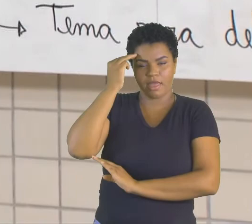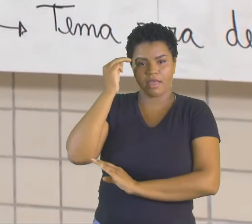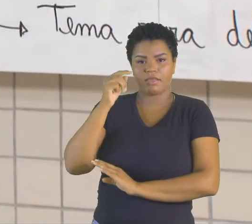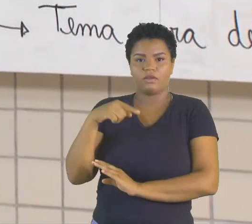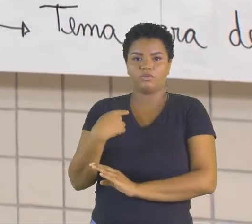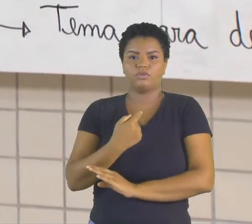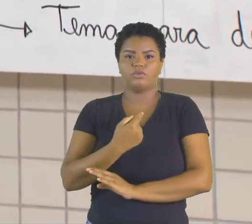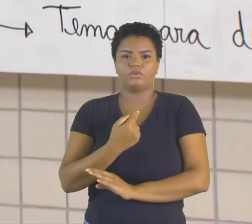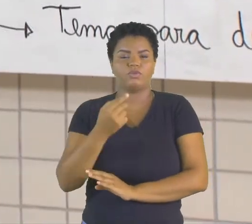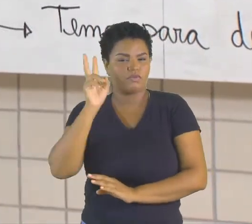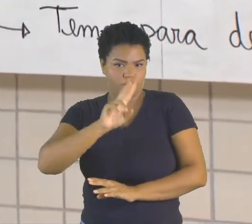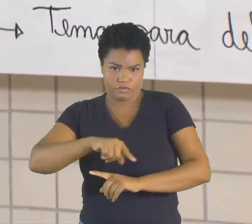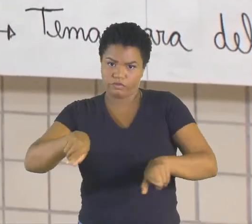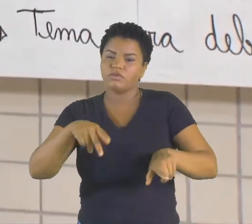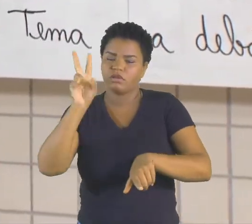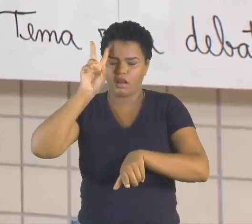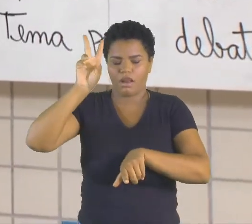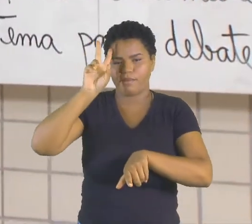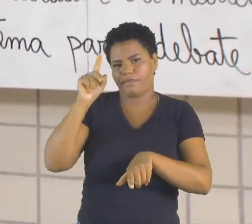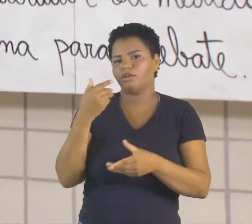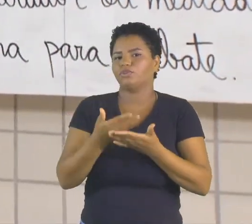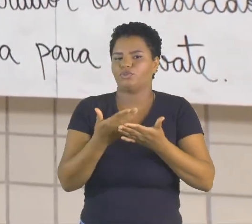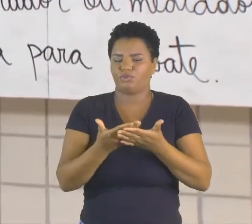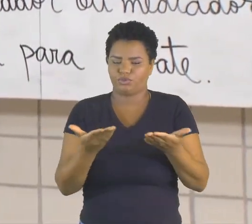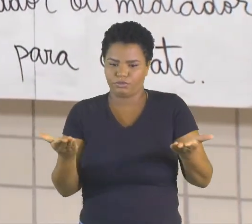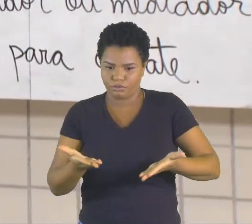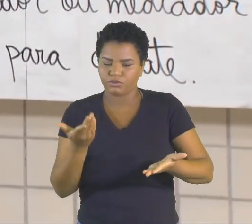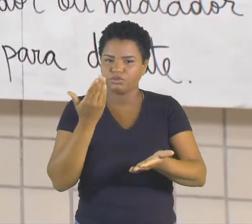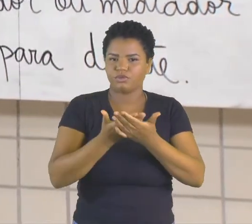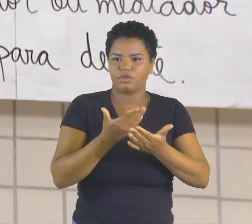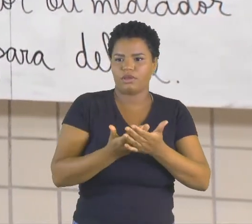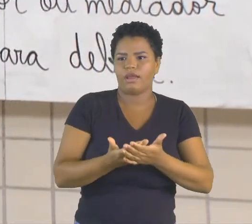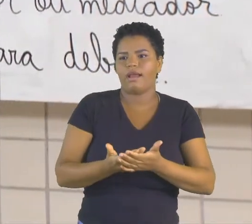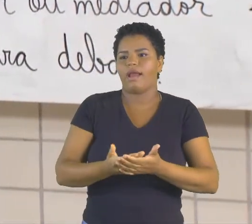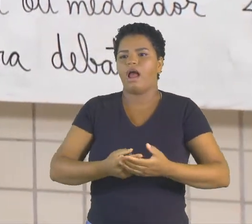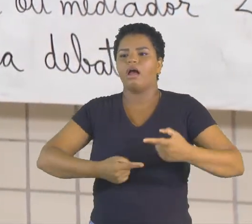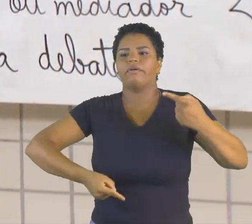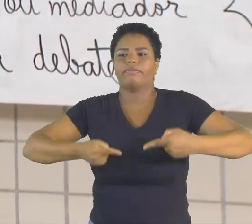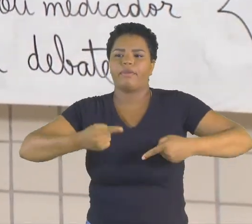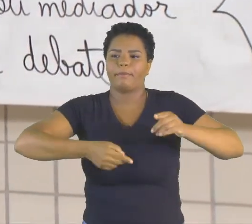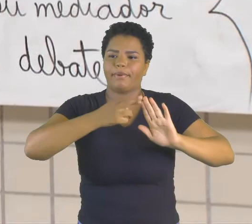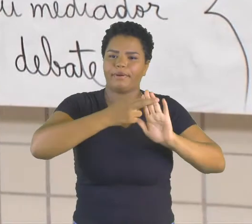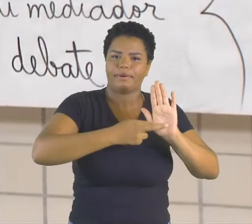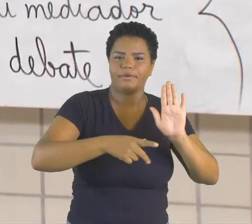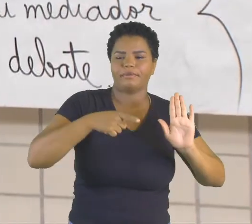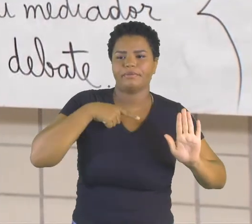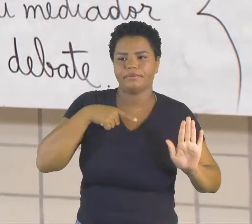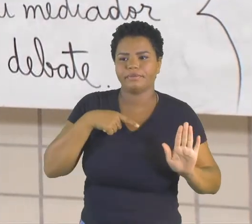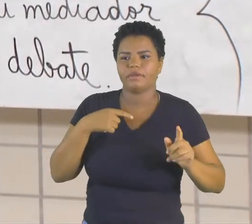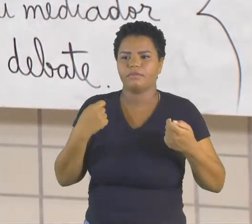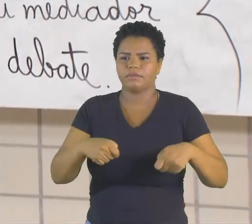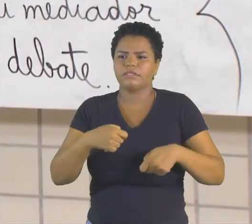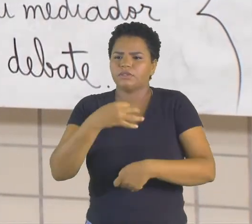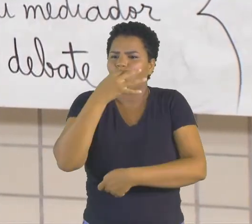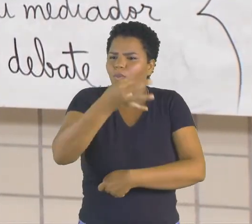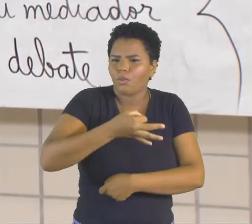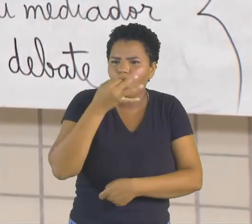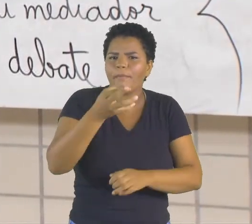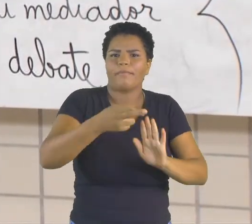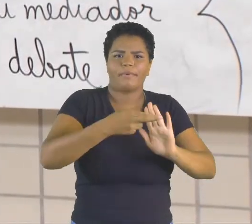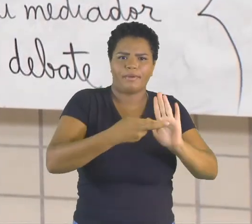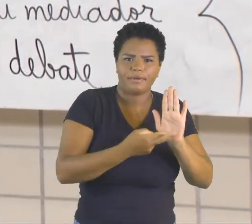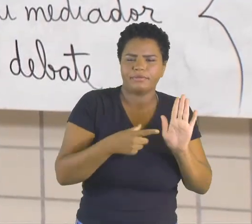aula, que foi isso aí, ó. O debate regrado, que é um gênero oral, tem que ter muita argumentação, ele tem